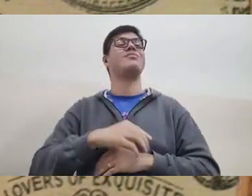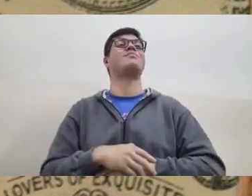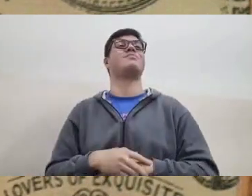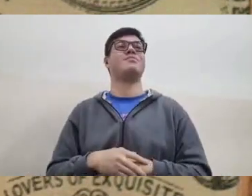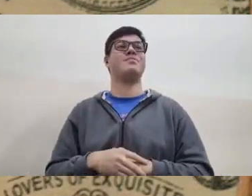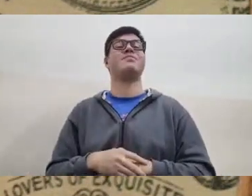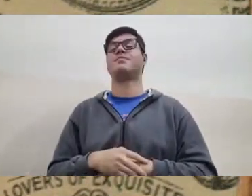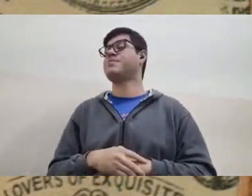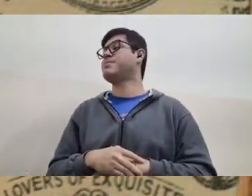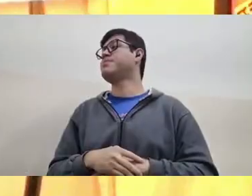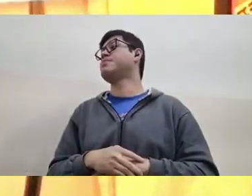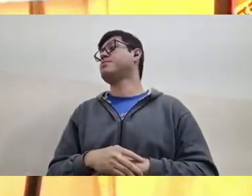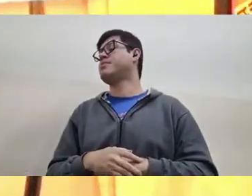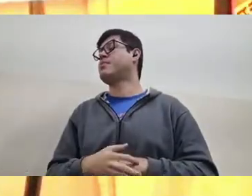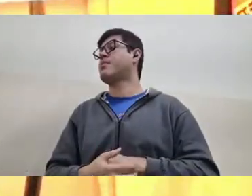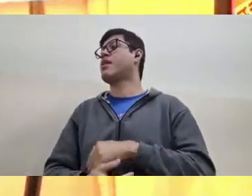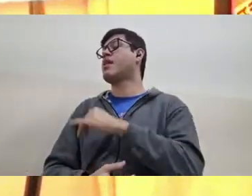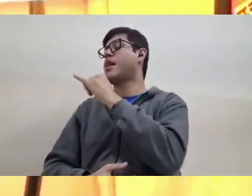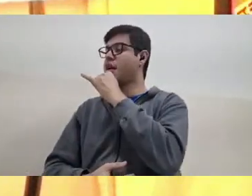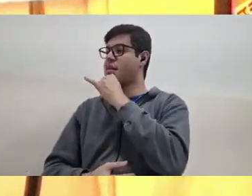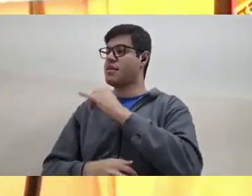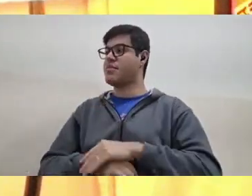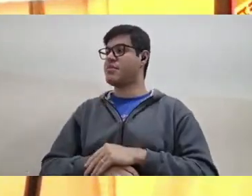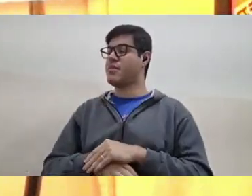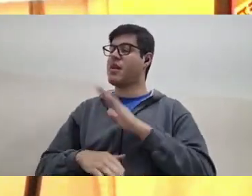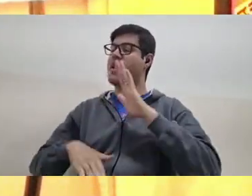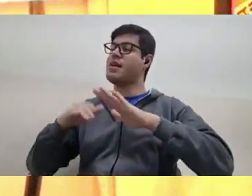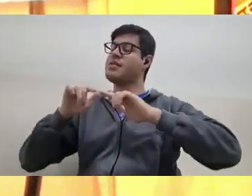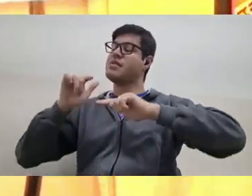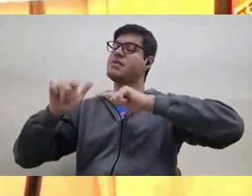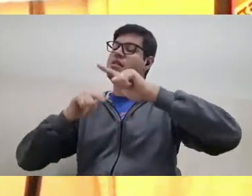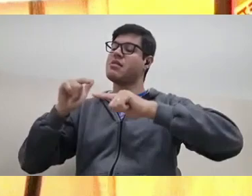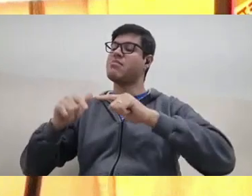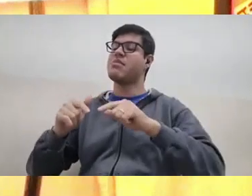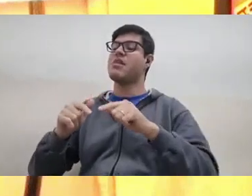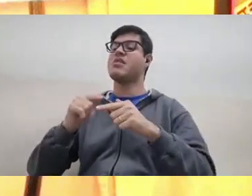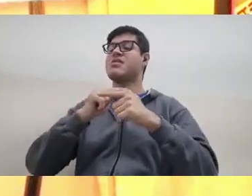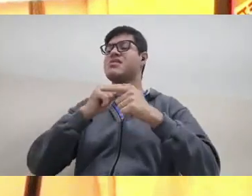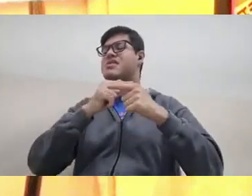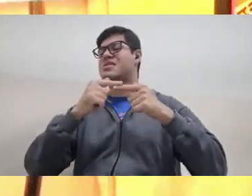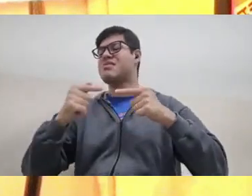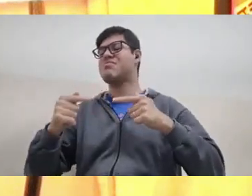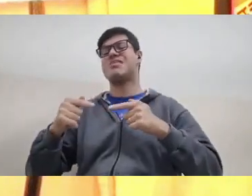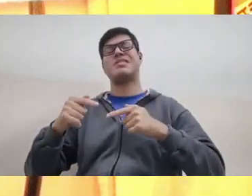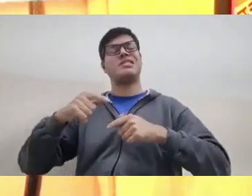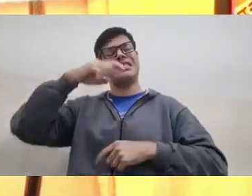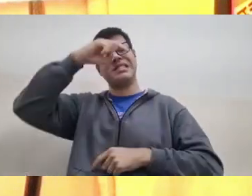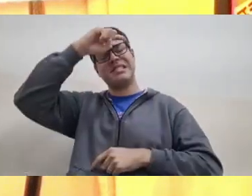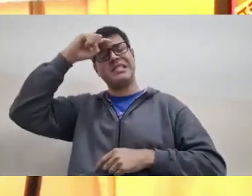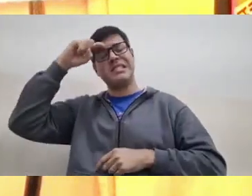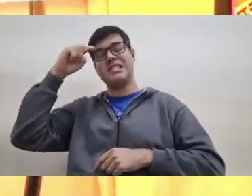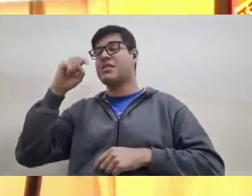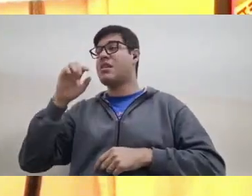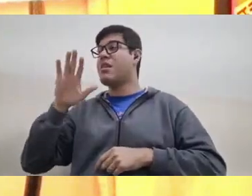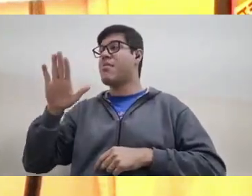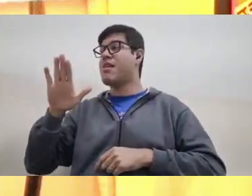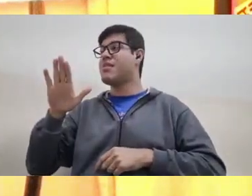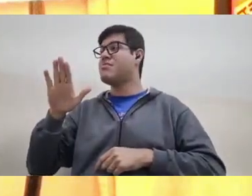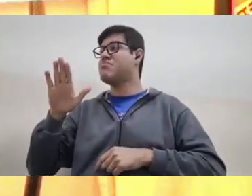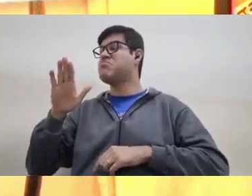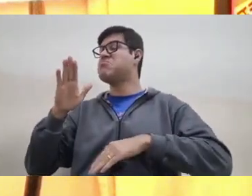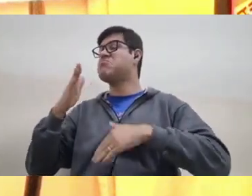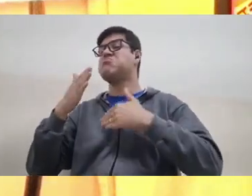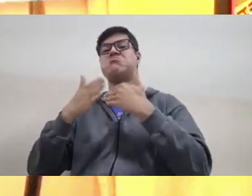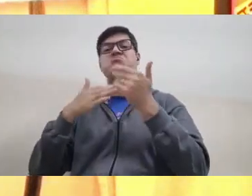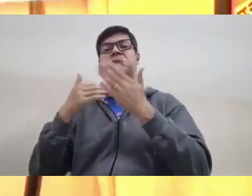até dar um exemplo aqui para a gente trabalha a semana inteira você não vê a hora que chega sexta-feira à noite agora quem